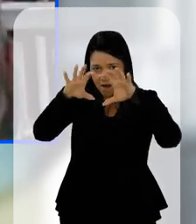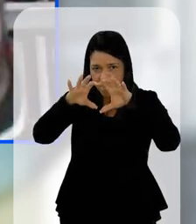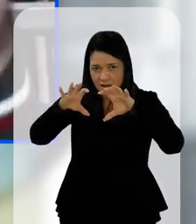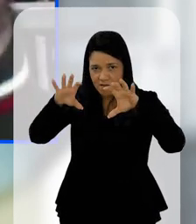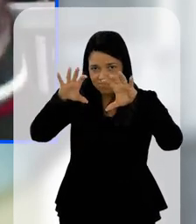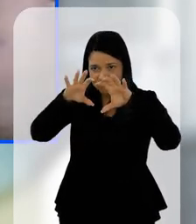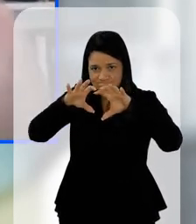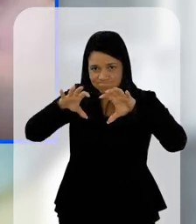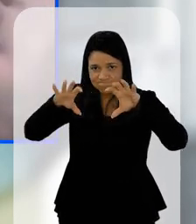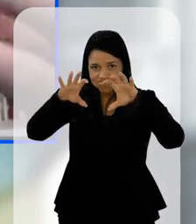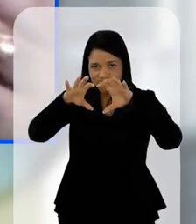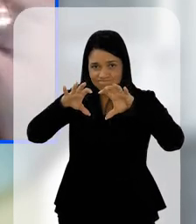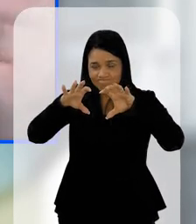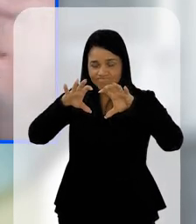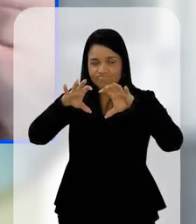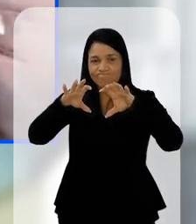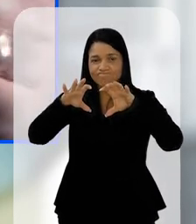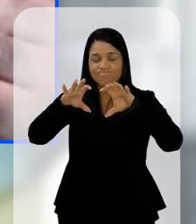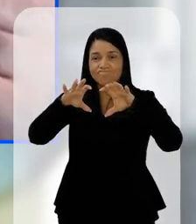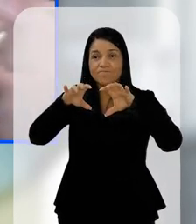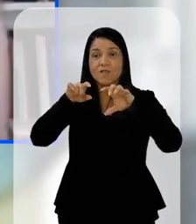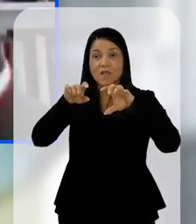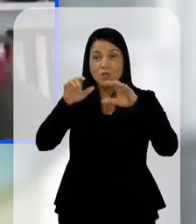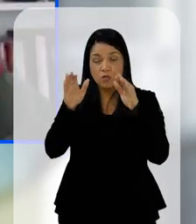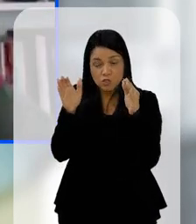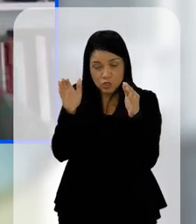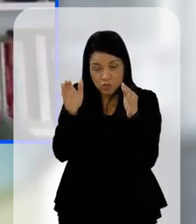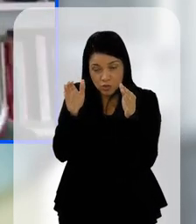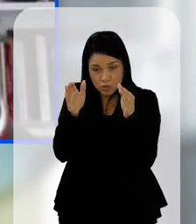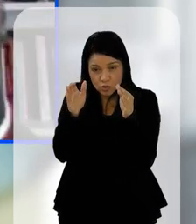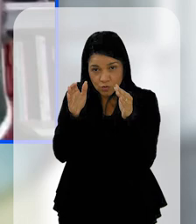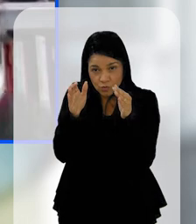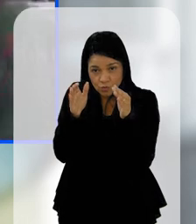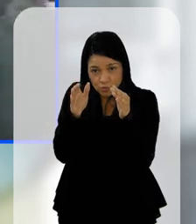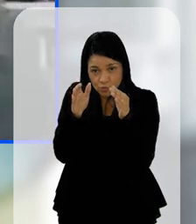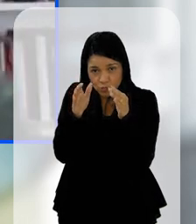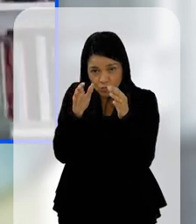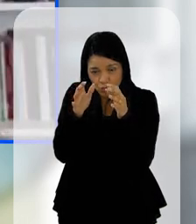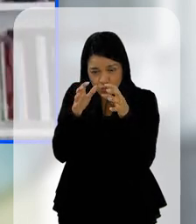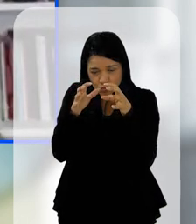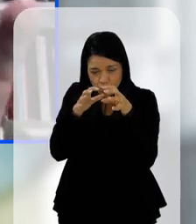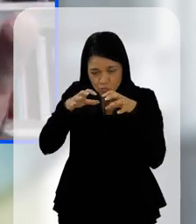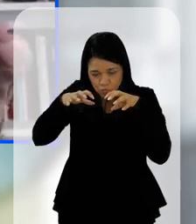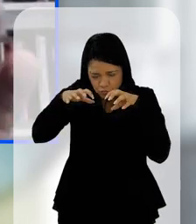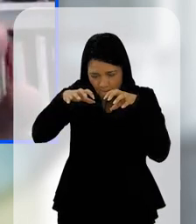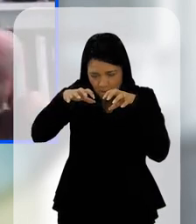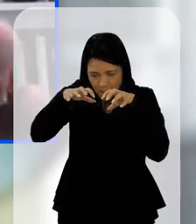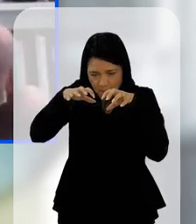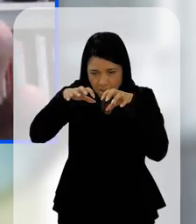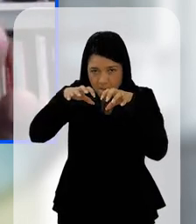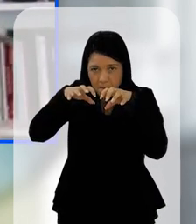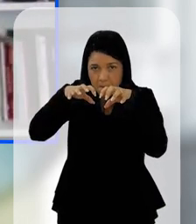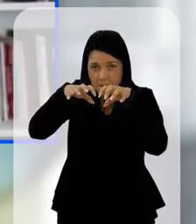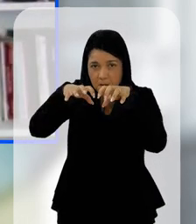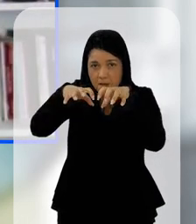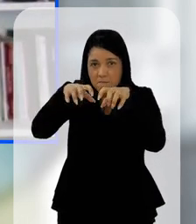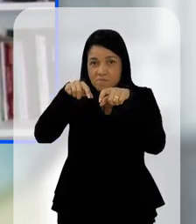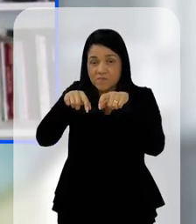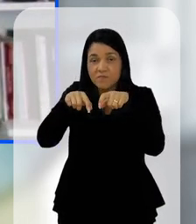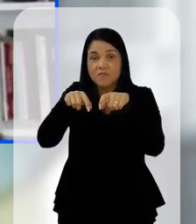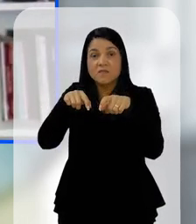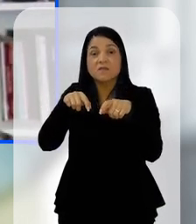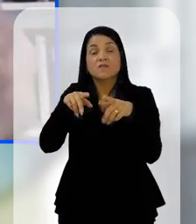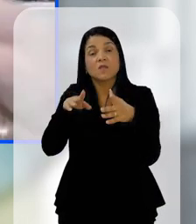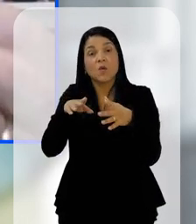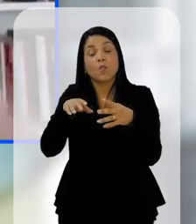do centro-oeste, que não deixa que essa massa fria avance. E aí eu espremo esse corredor de umidade e essa chuva toda acontece.